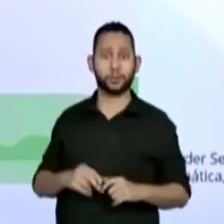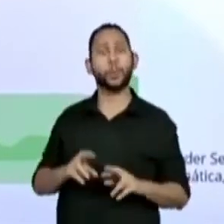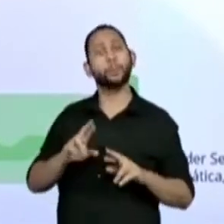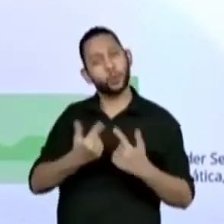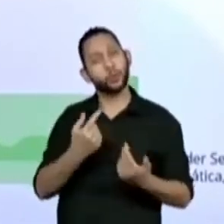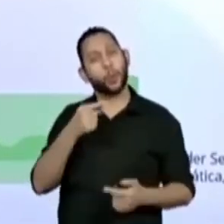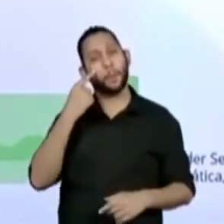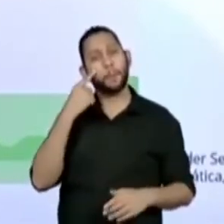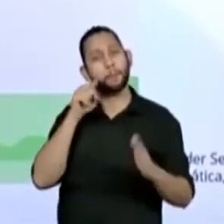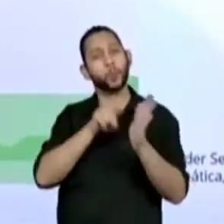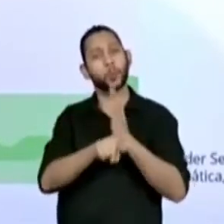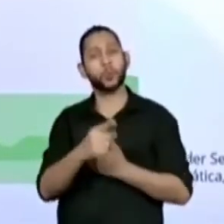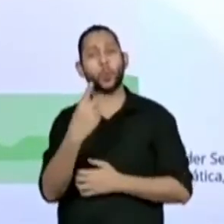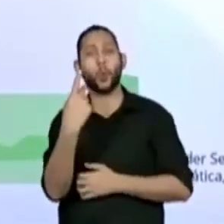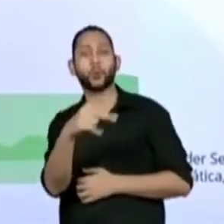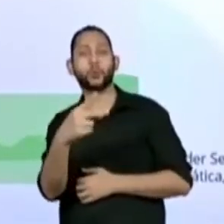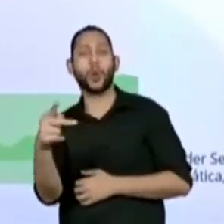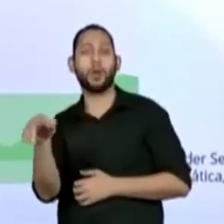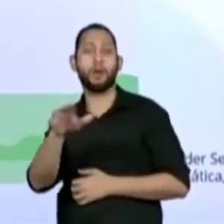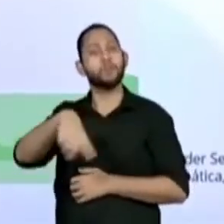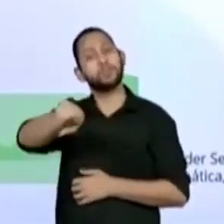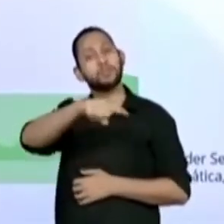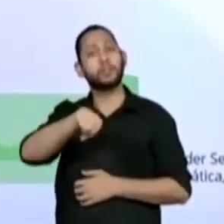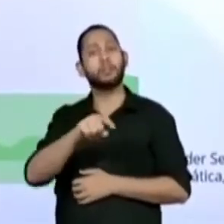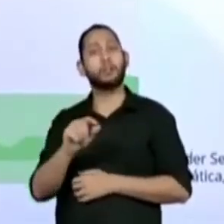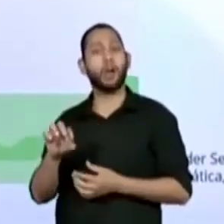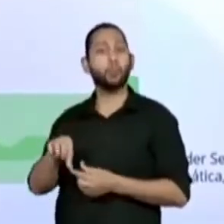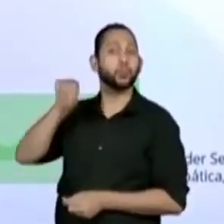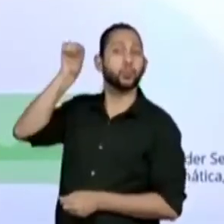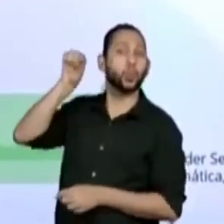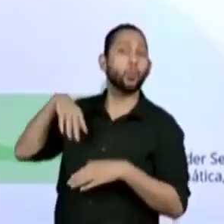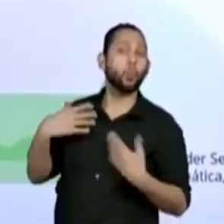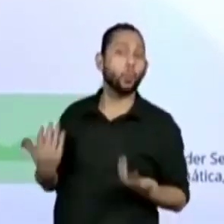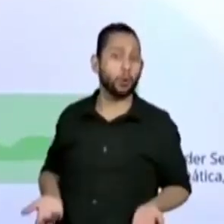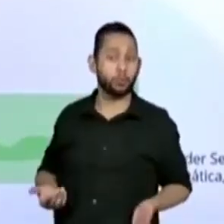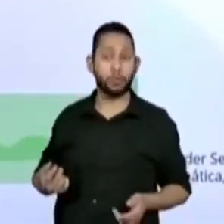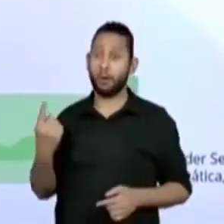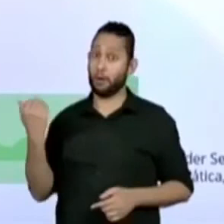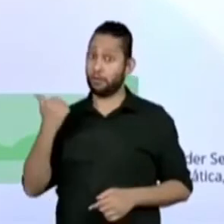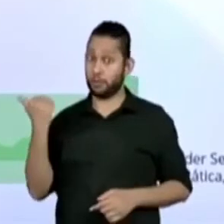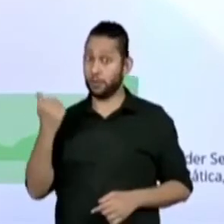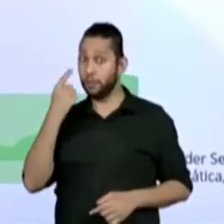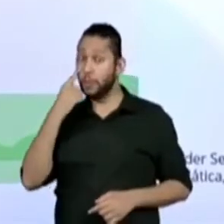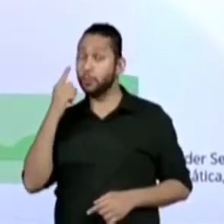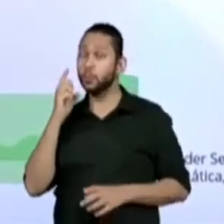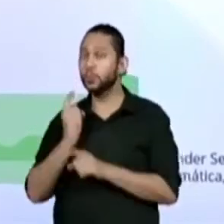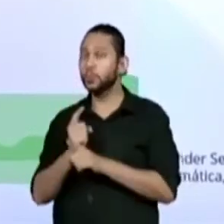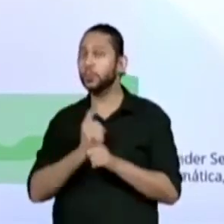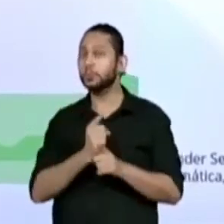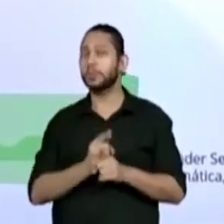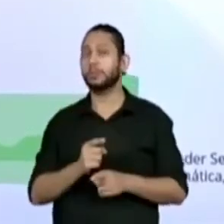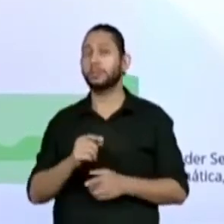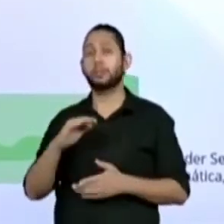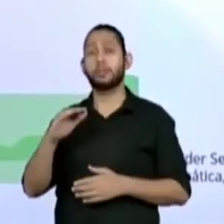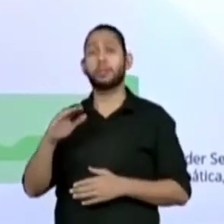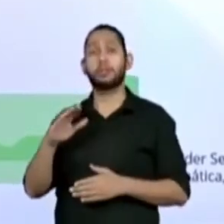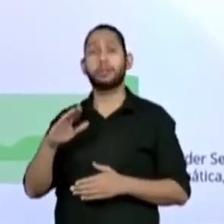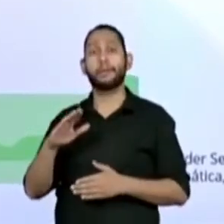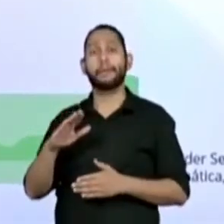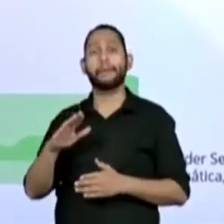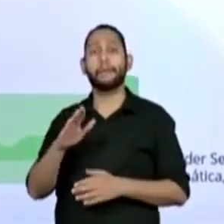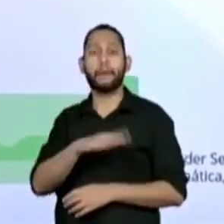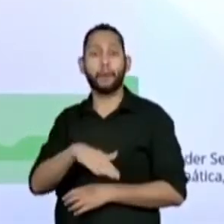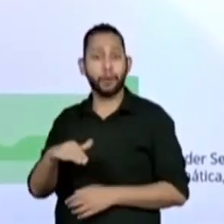eu perguntei qual era a altura de vocês. Porque a gente vai estimar a altura das outras coisas, dos outros